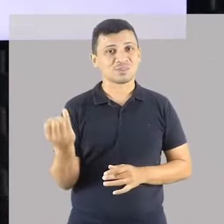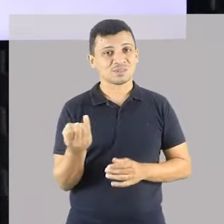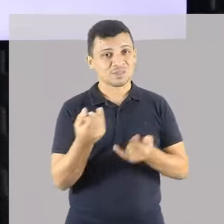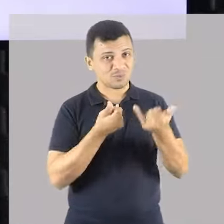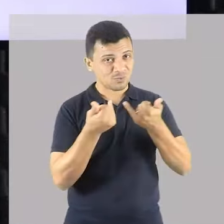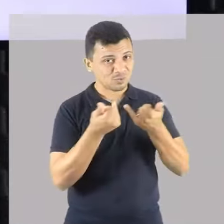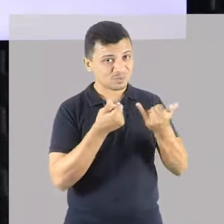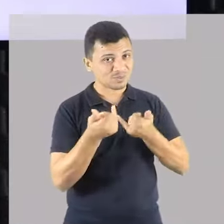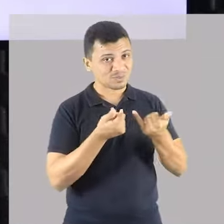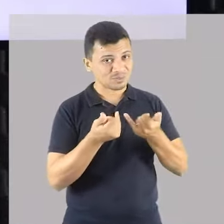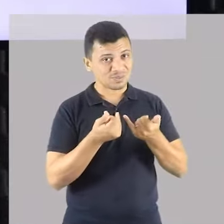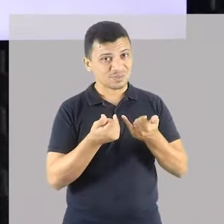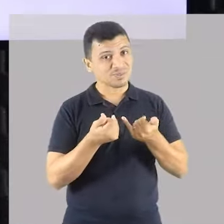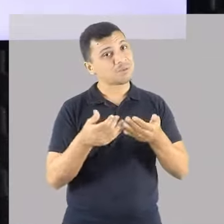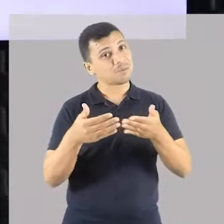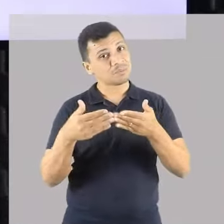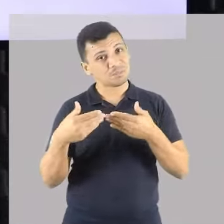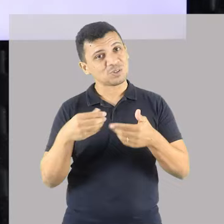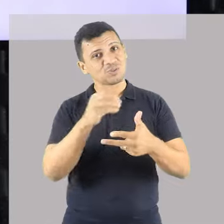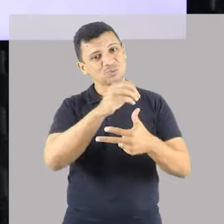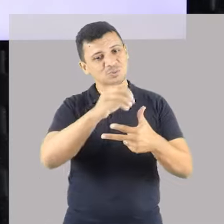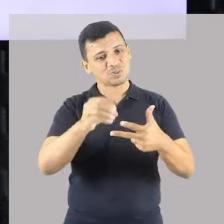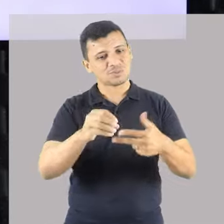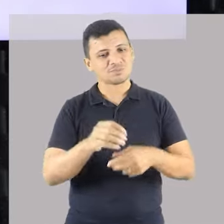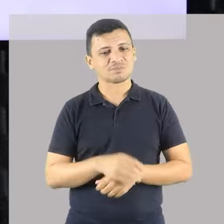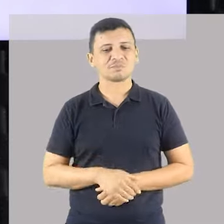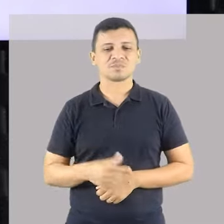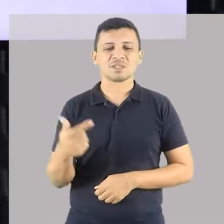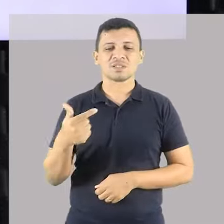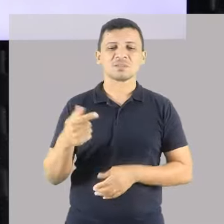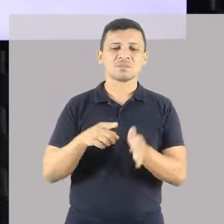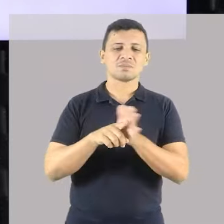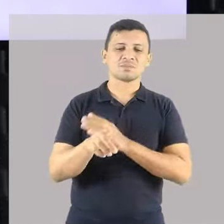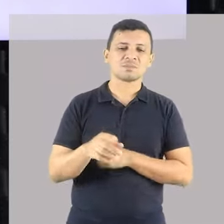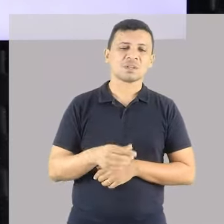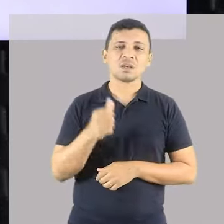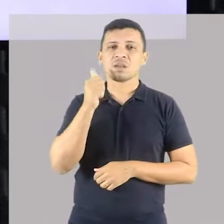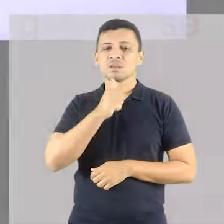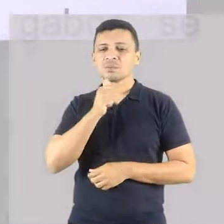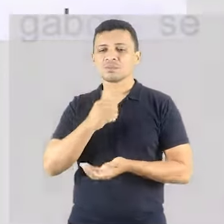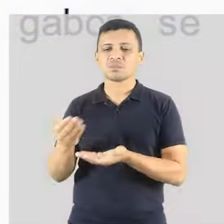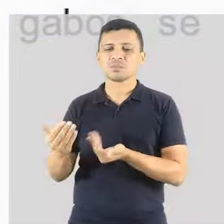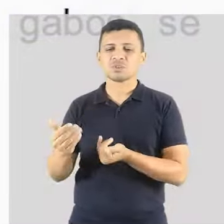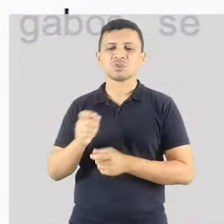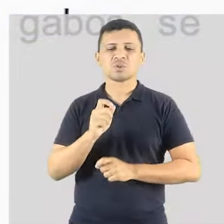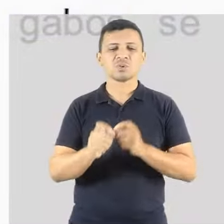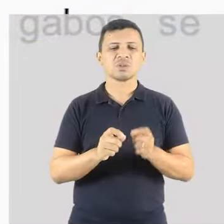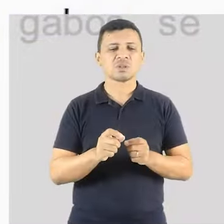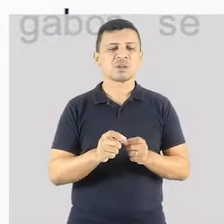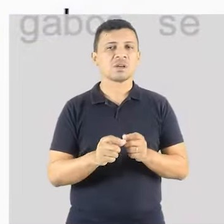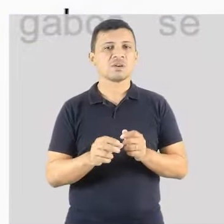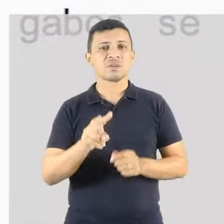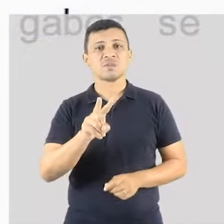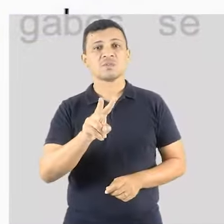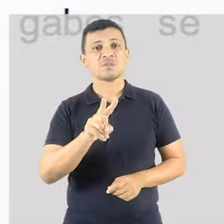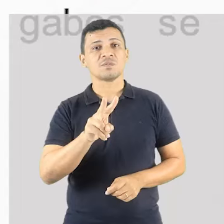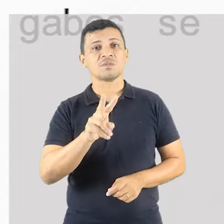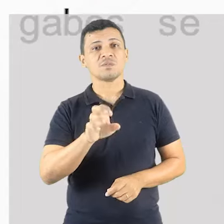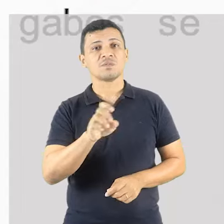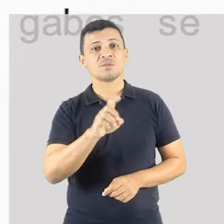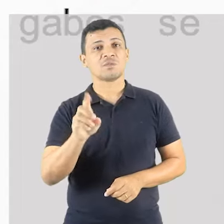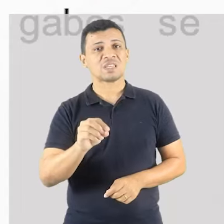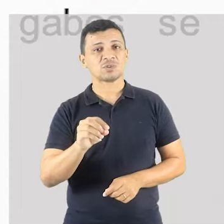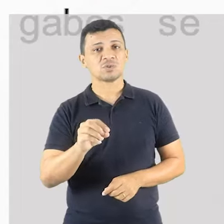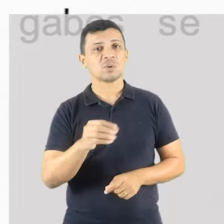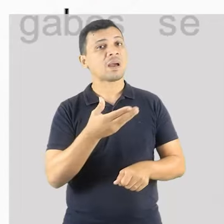assim que é pedido no ENEM outra questão do Enem essas moças tinham veso de afirmar o veso significa